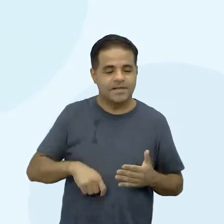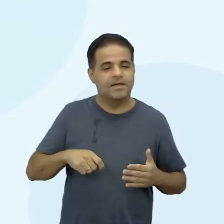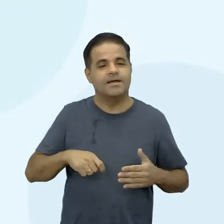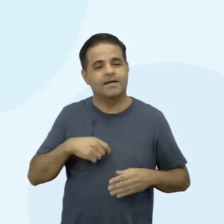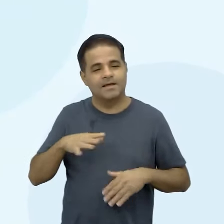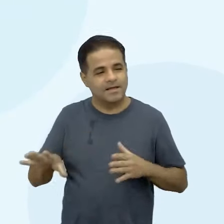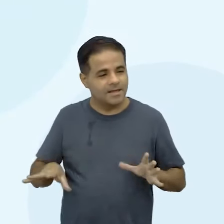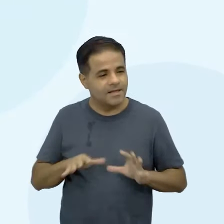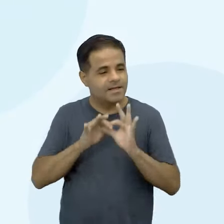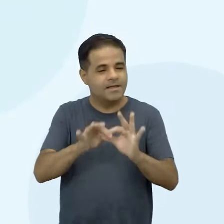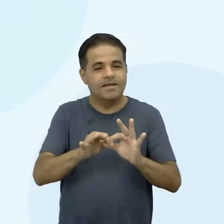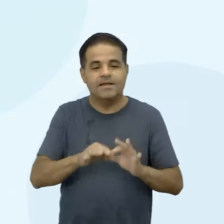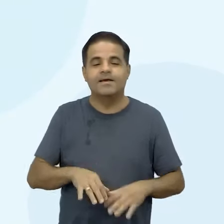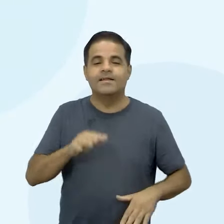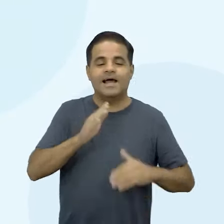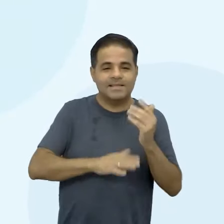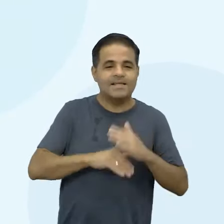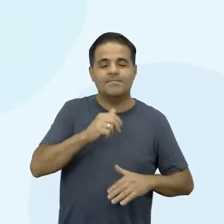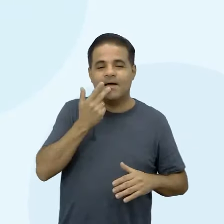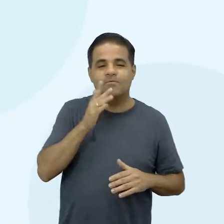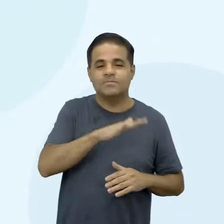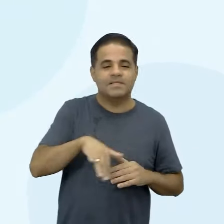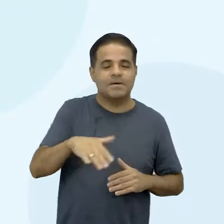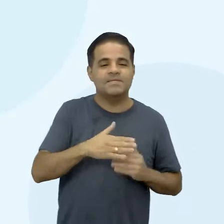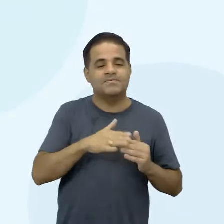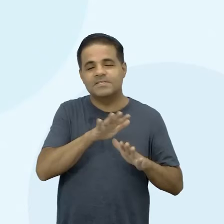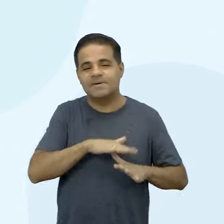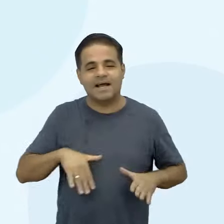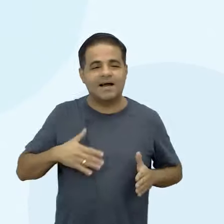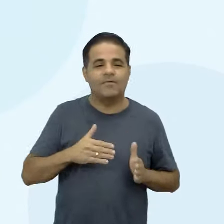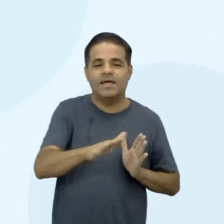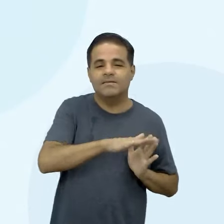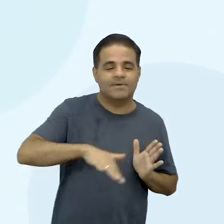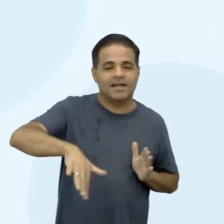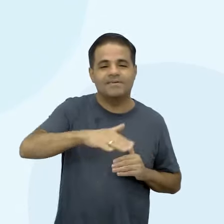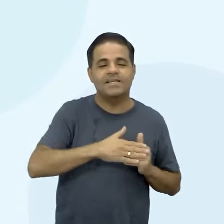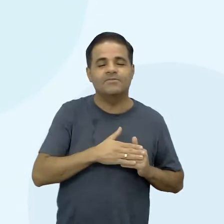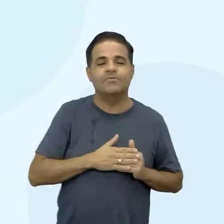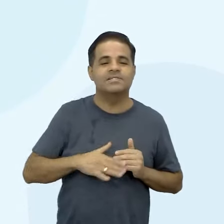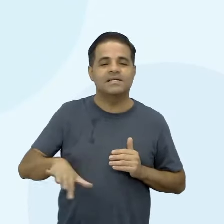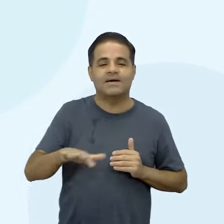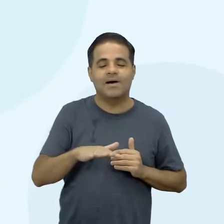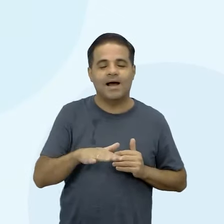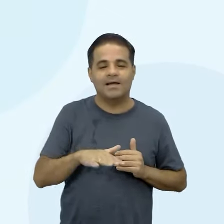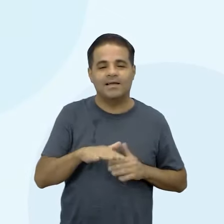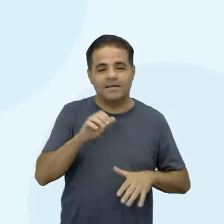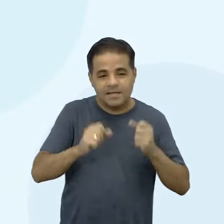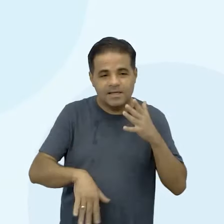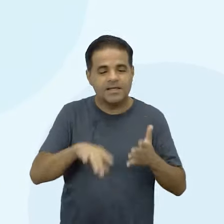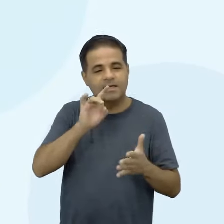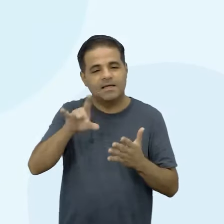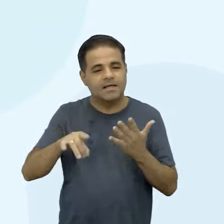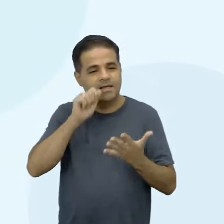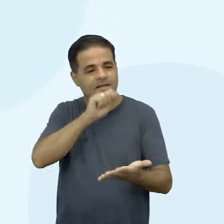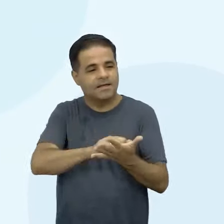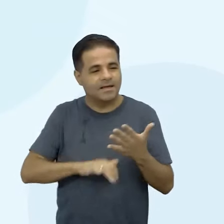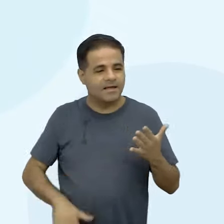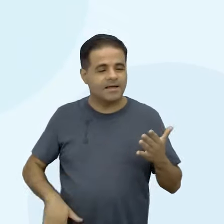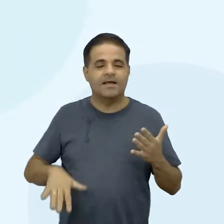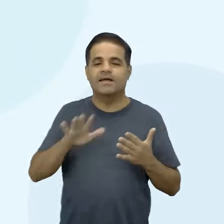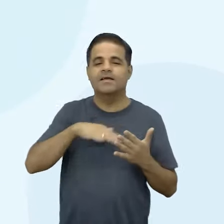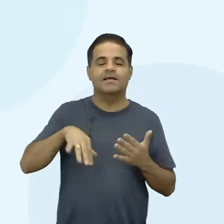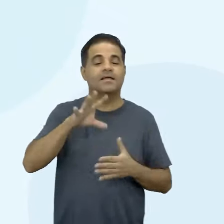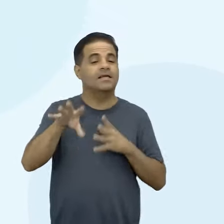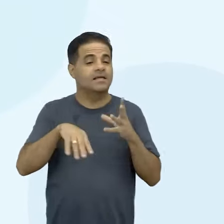completamente interligadas umas com as outras, mas daqui a pouco a gente mostra para vocês isso. E cada atividade é composta